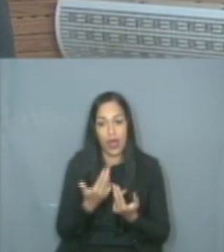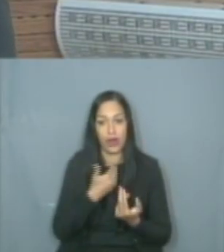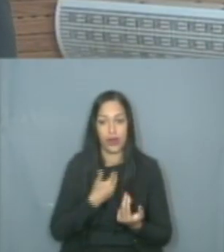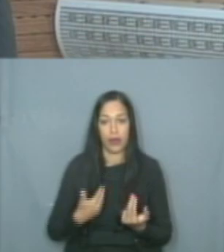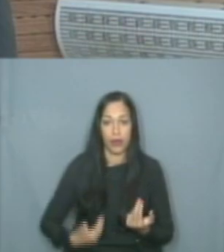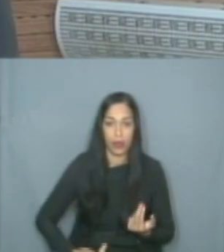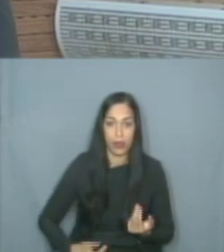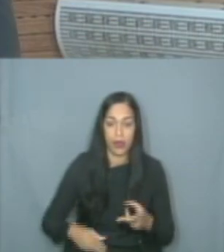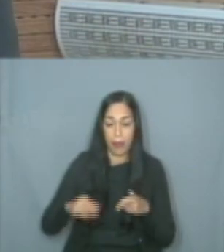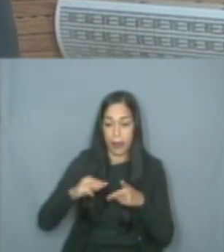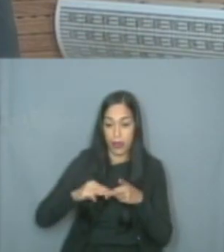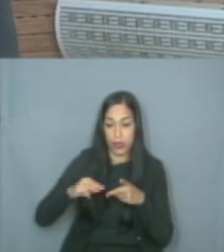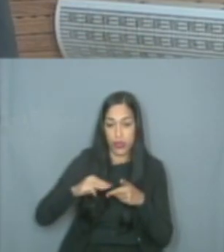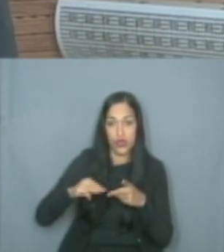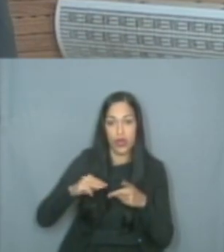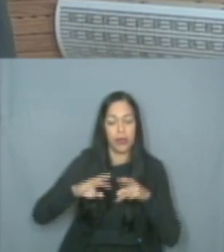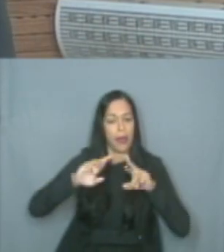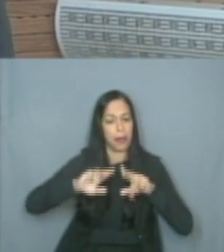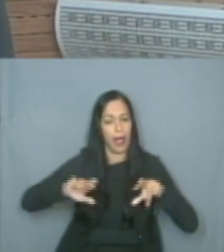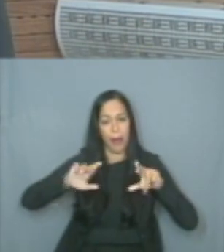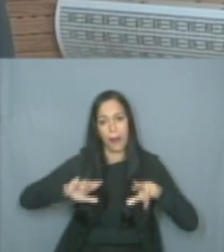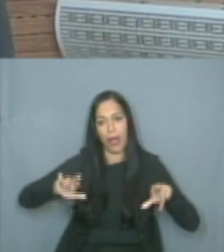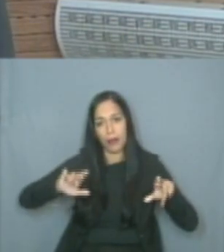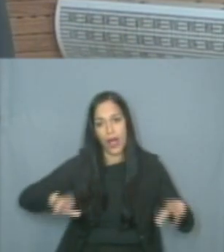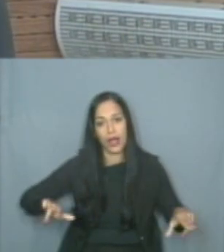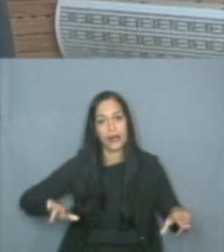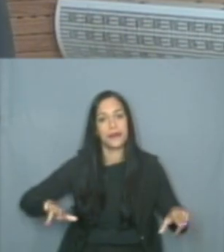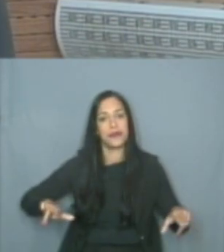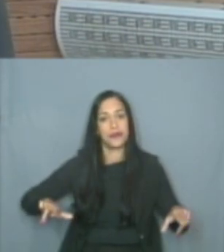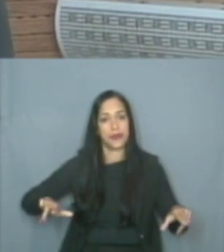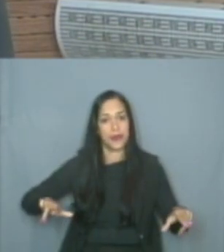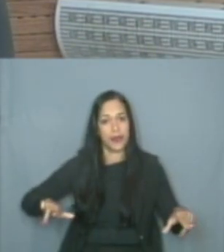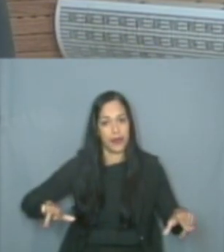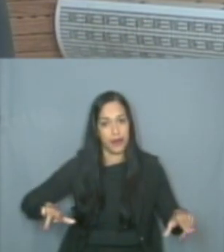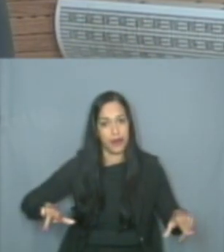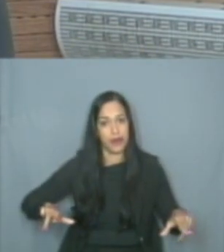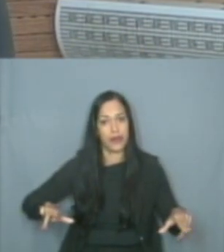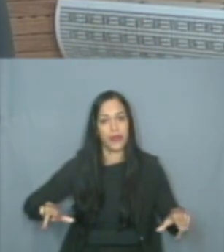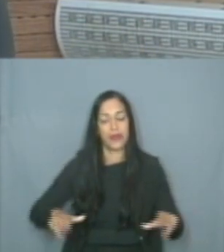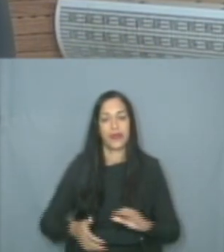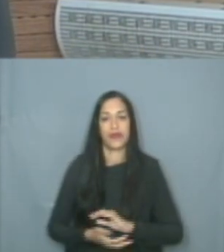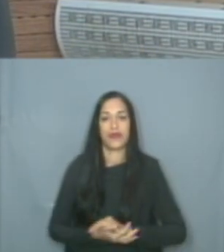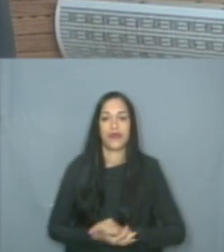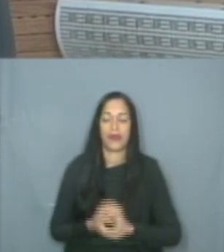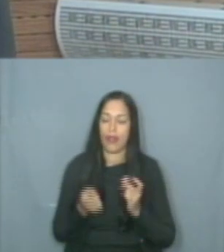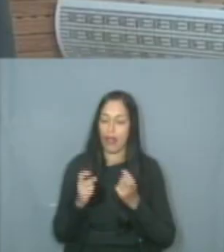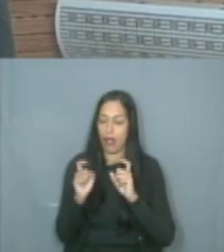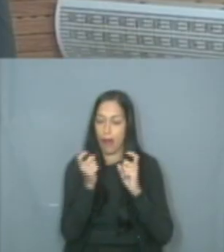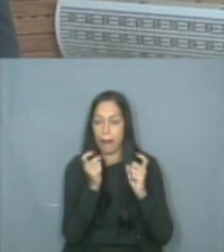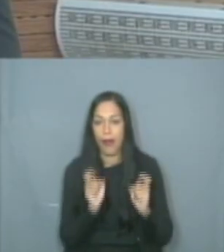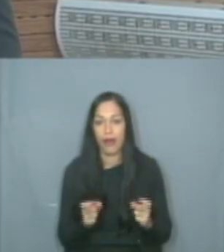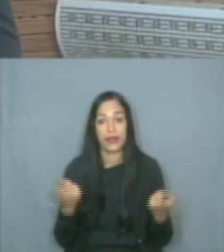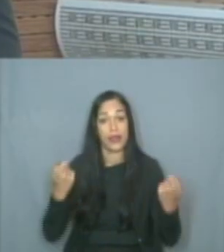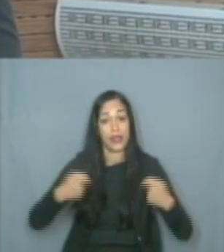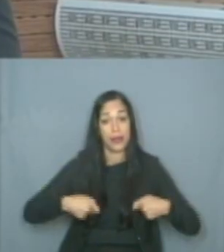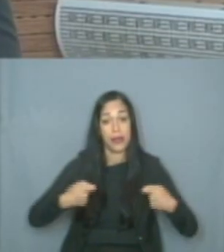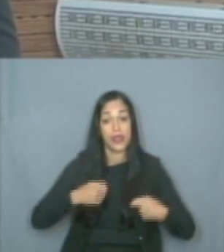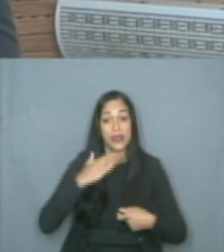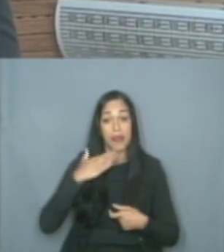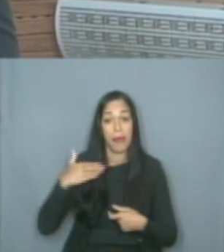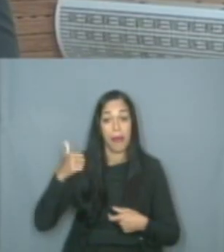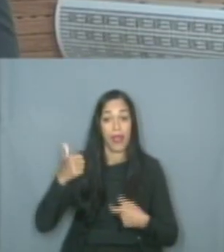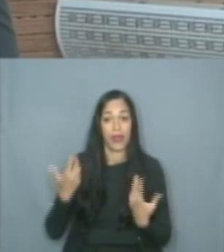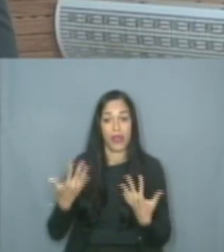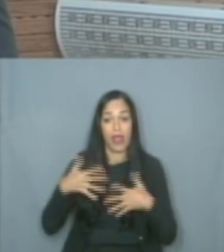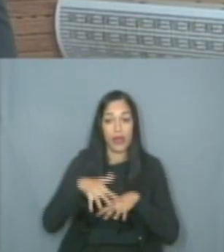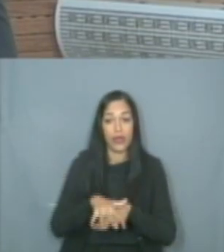Ministério Público, com diversos entes, que debatem e que precisam melhorar nessa questão da